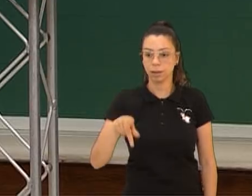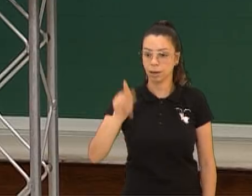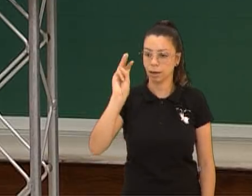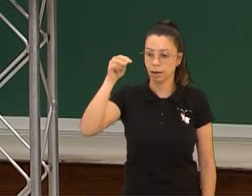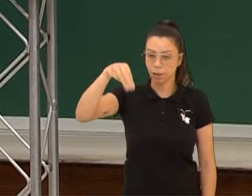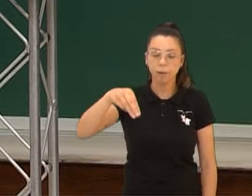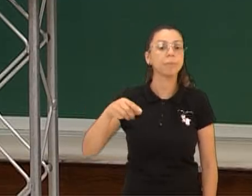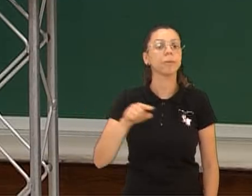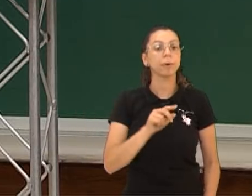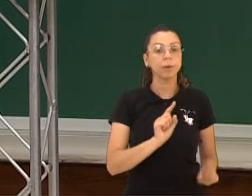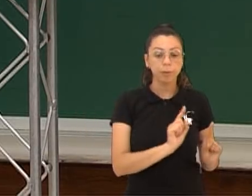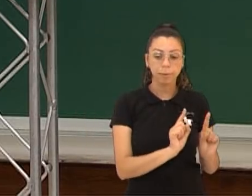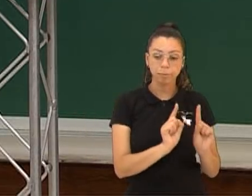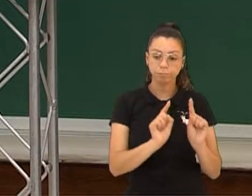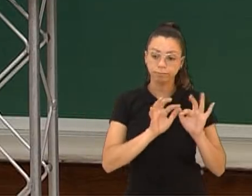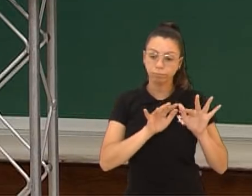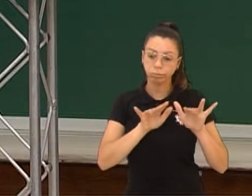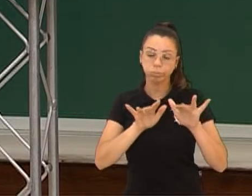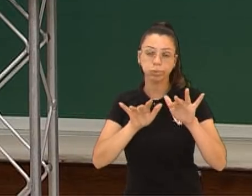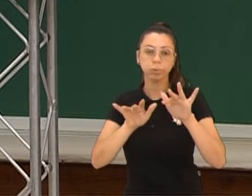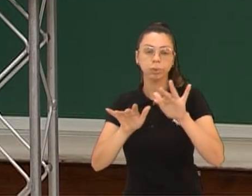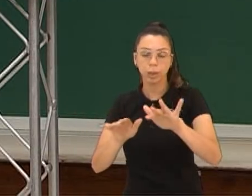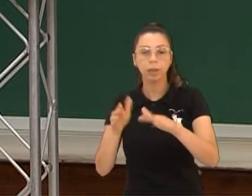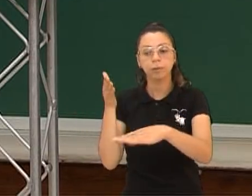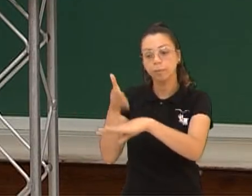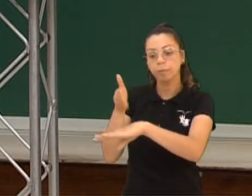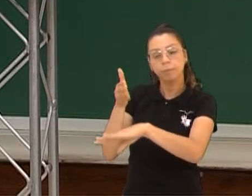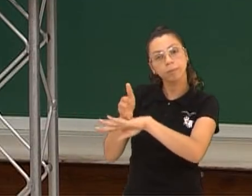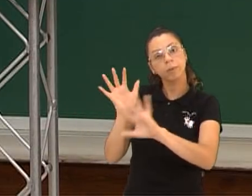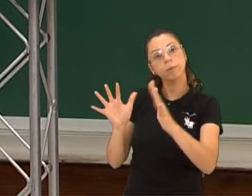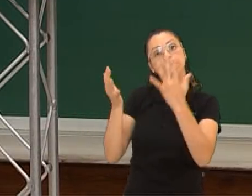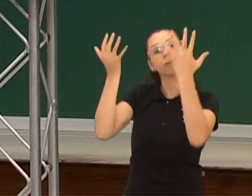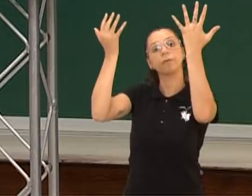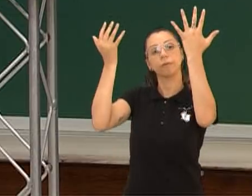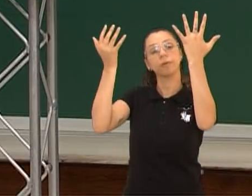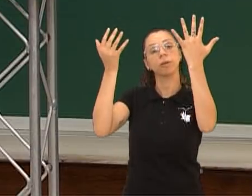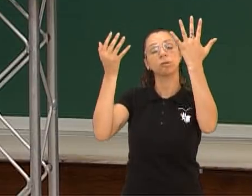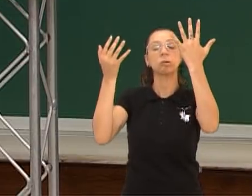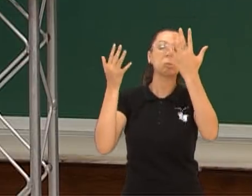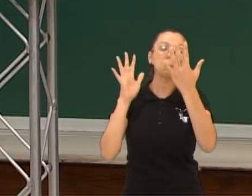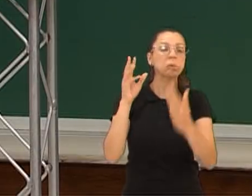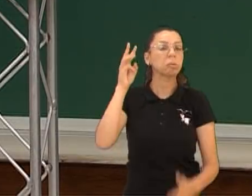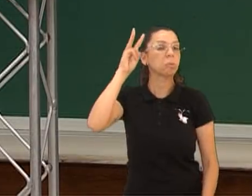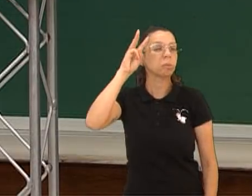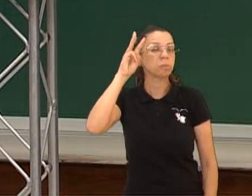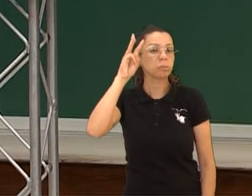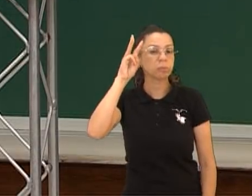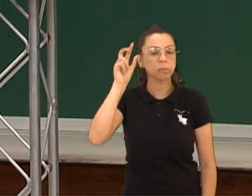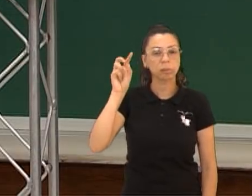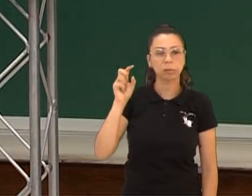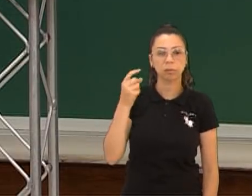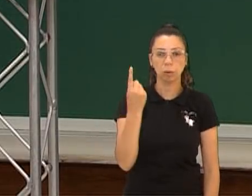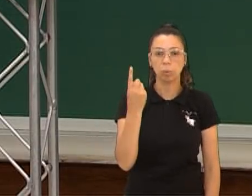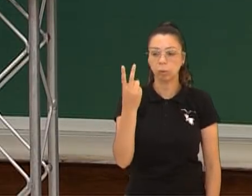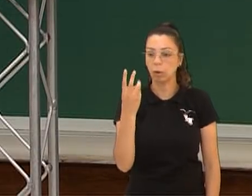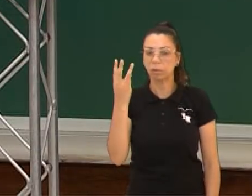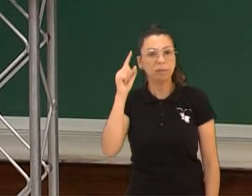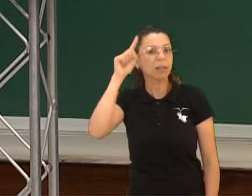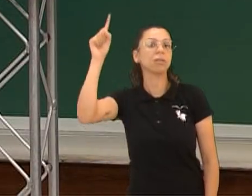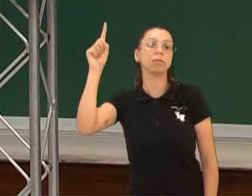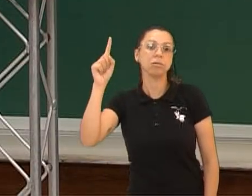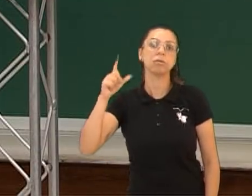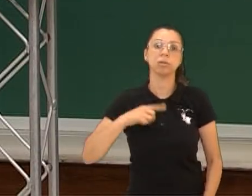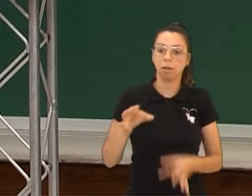uma festa, de uma celebração que dura 3 dias, né? Além da festa, é como acontece aqui vocês conhecem